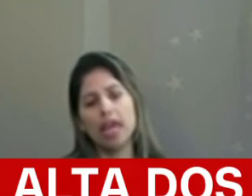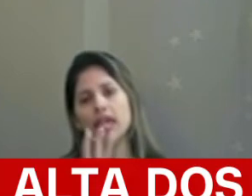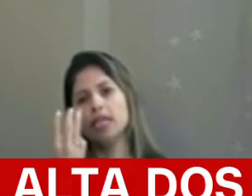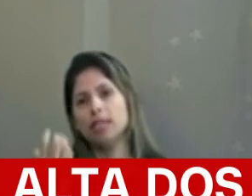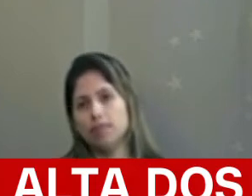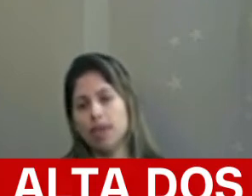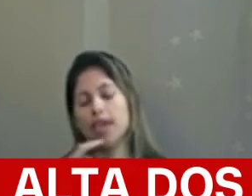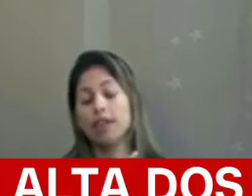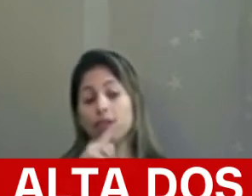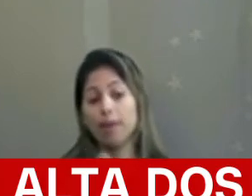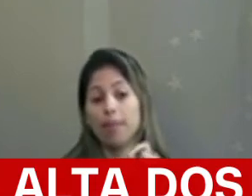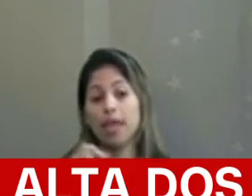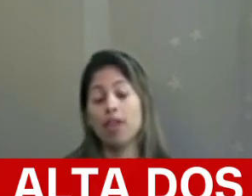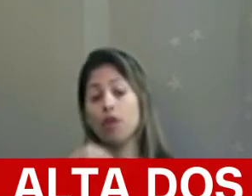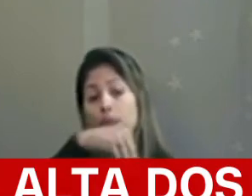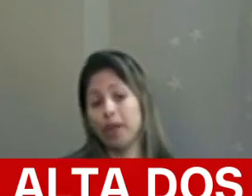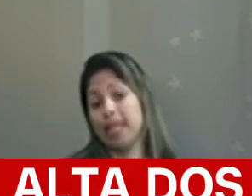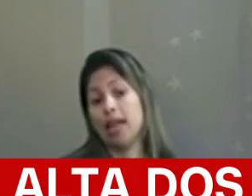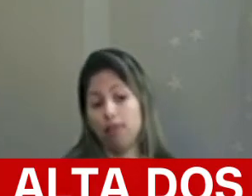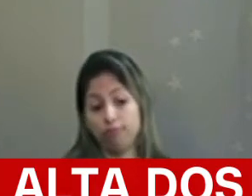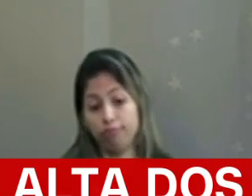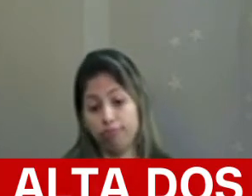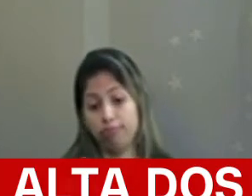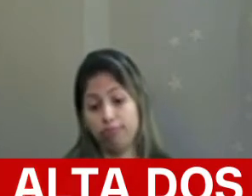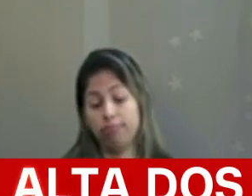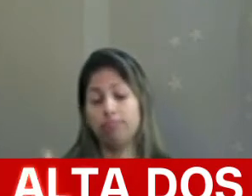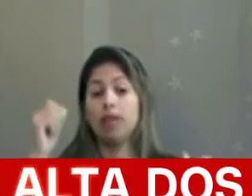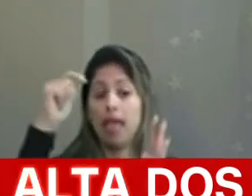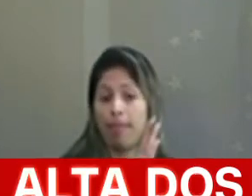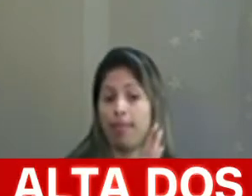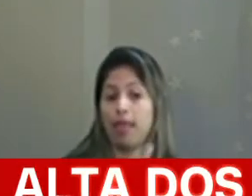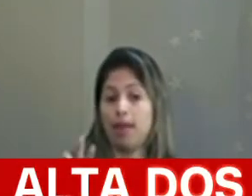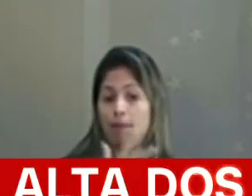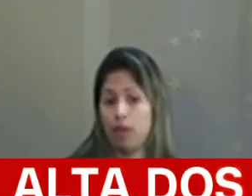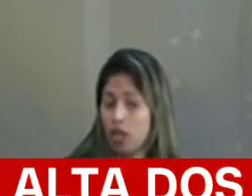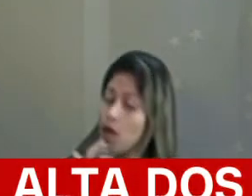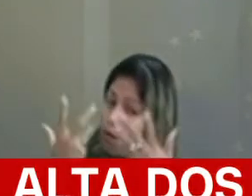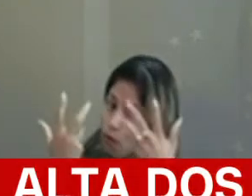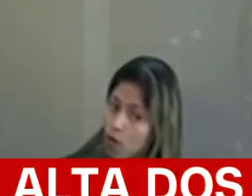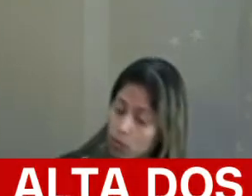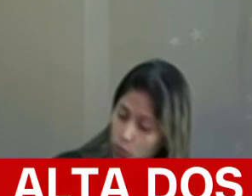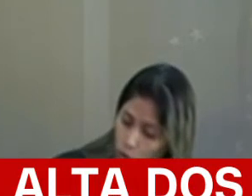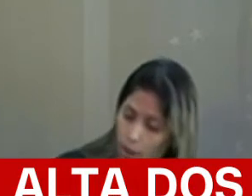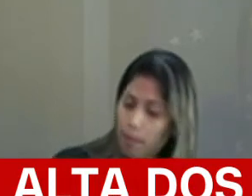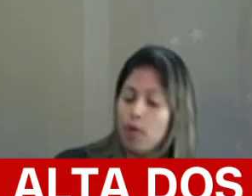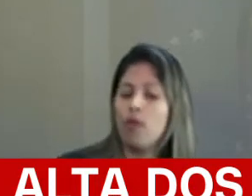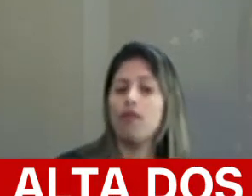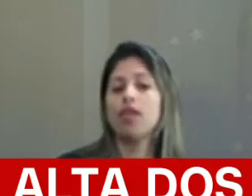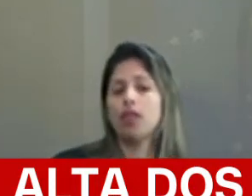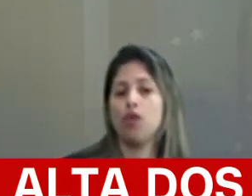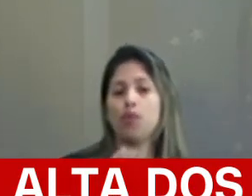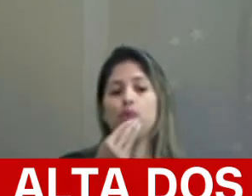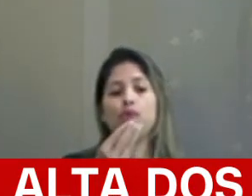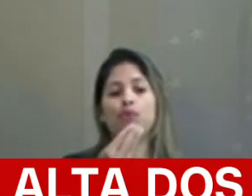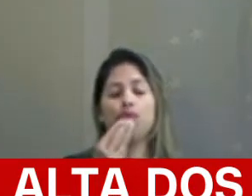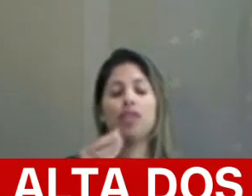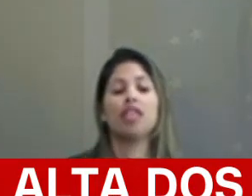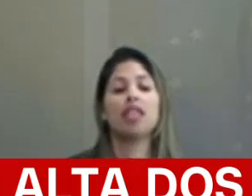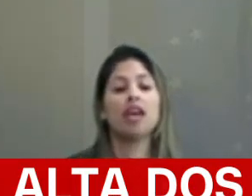concessão, renovação e ampliação de benefícios tributários. E vamos aproveitar a oportunidade